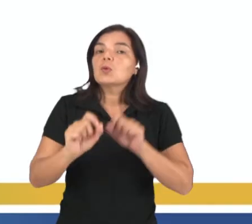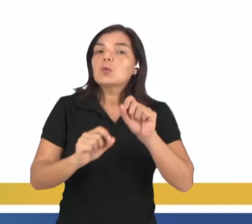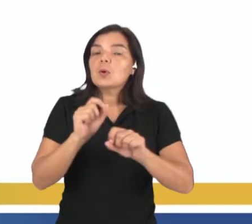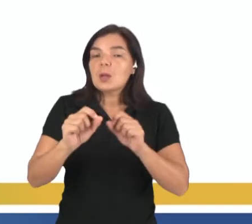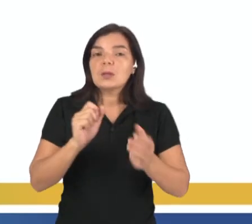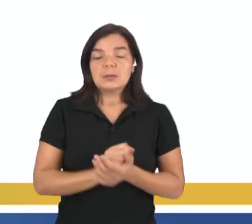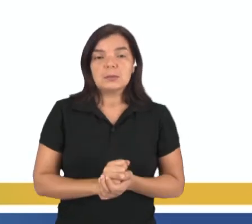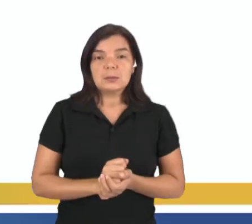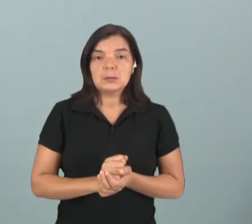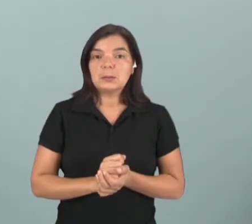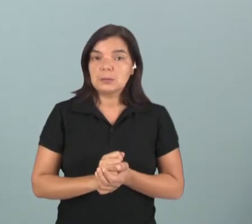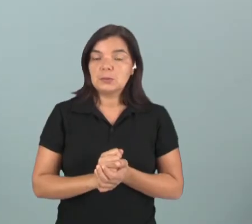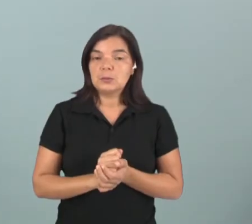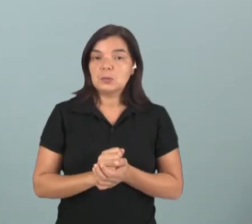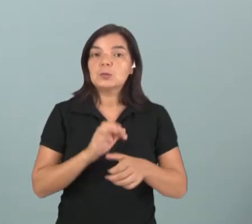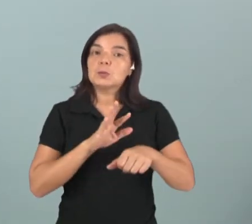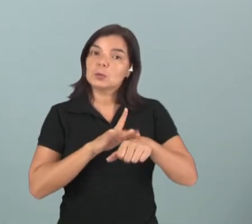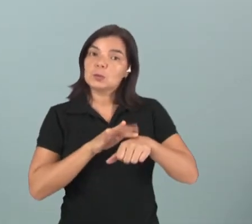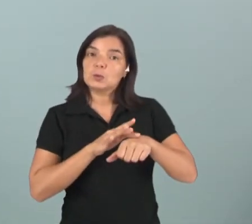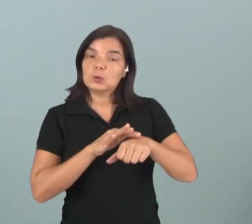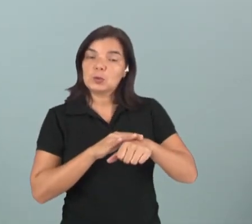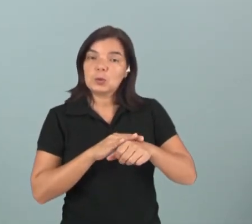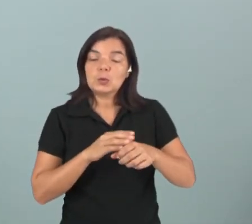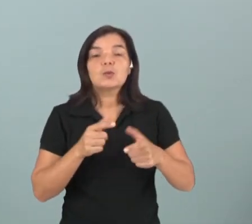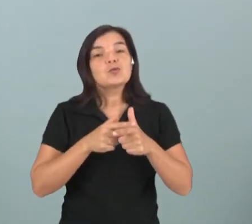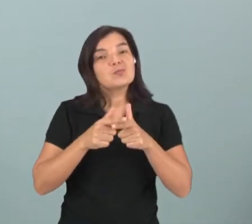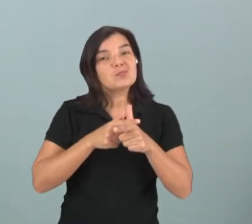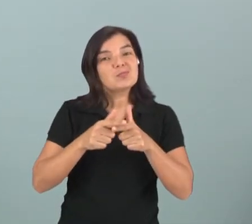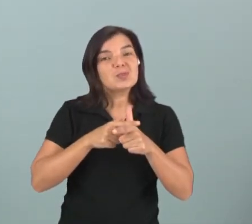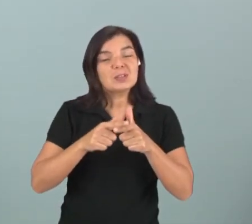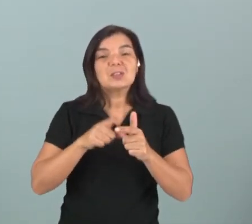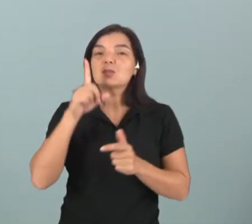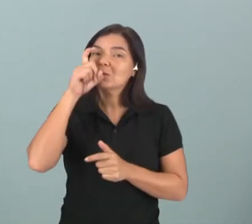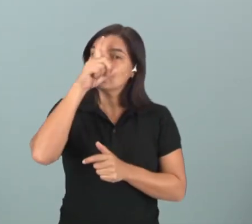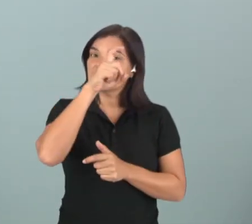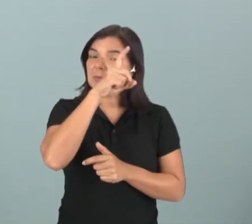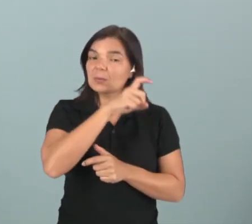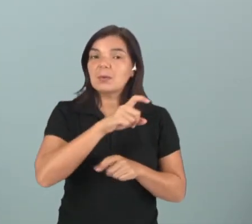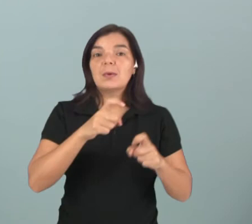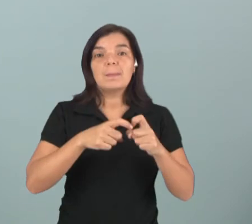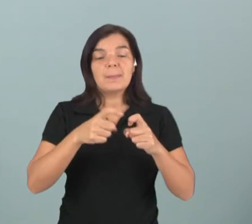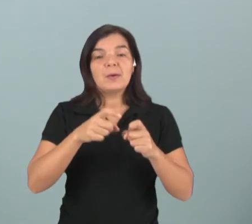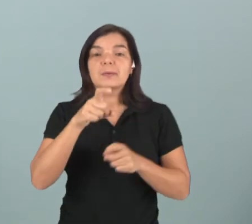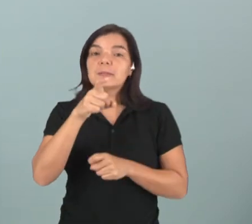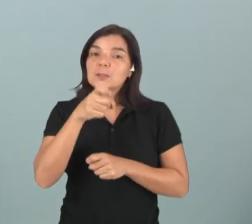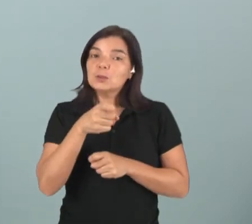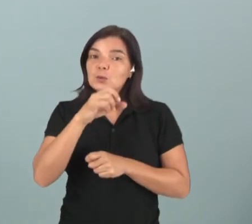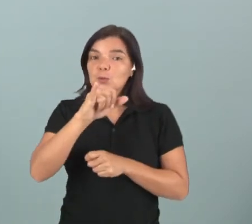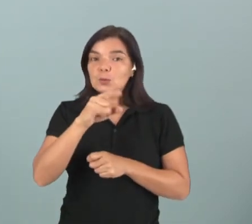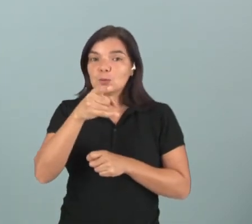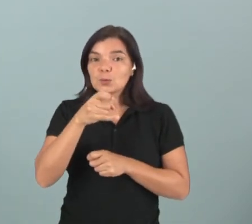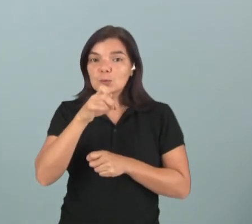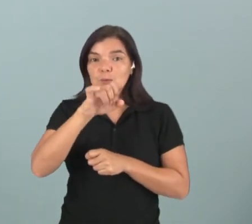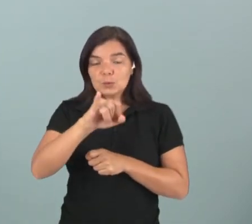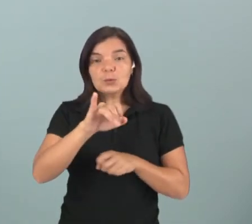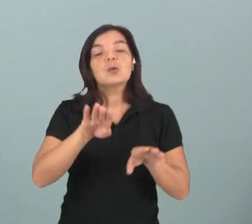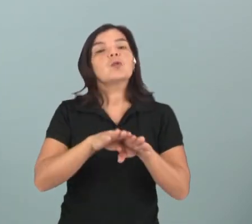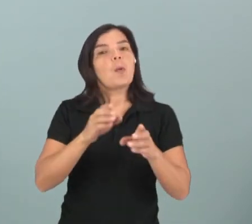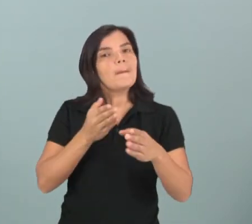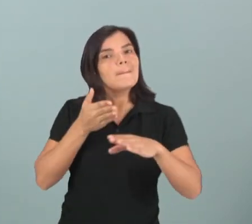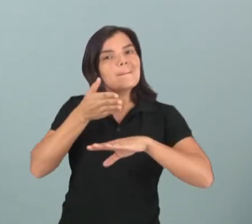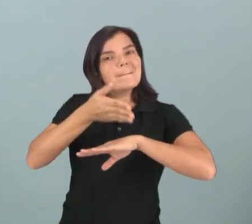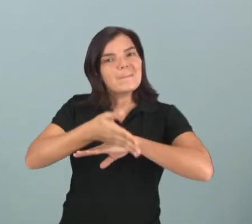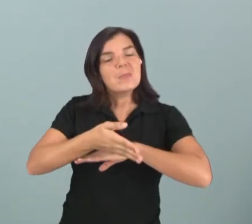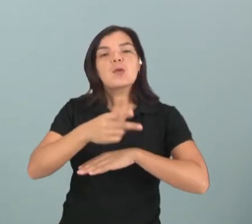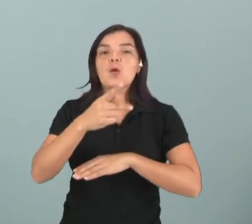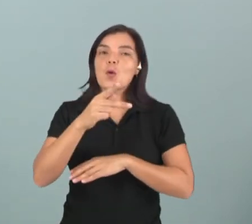sintomas dessa disfunção na próstata ser dificuldade, por exemplo, para urinar. Porque a uretra ela passa dentro